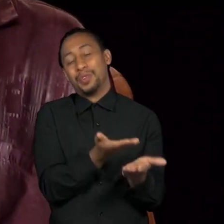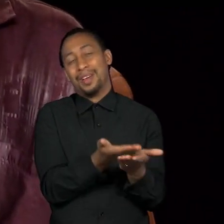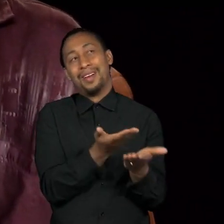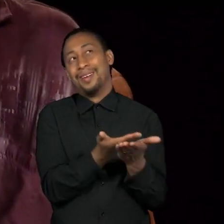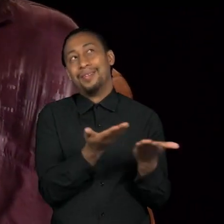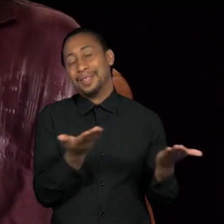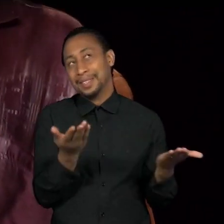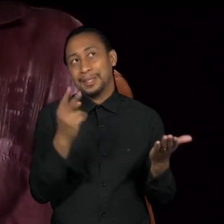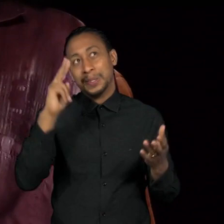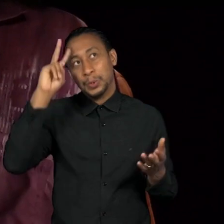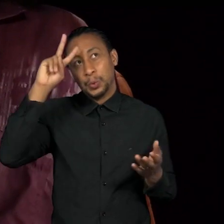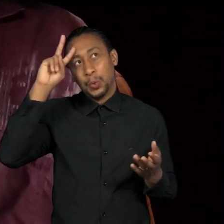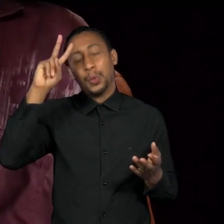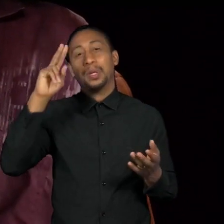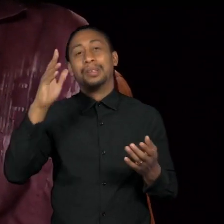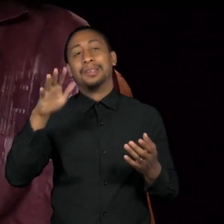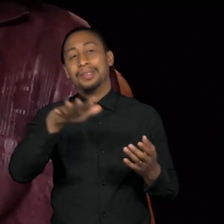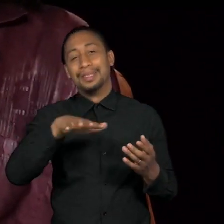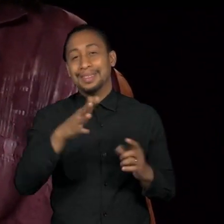assim, era